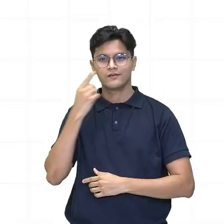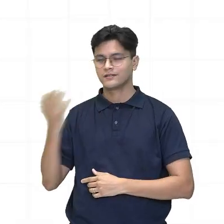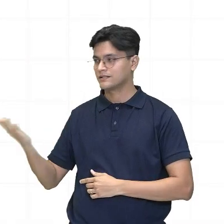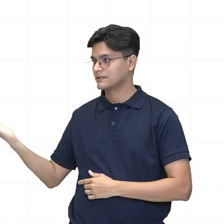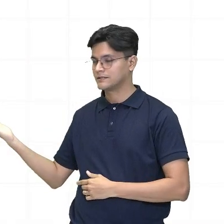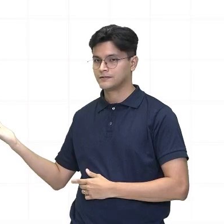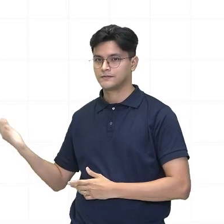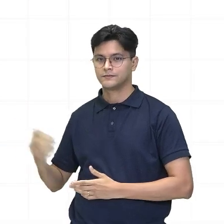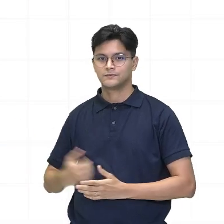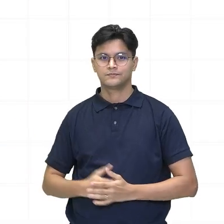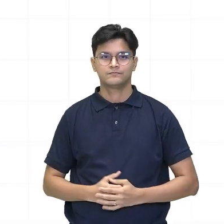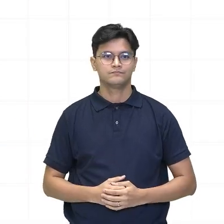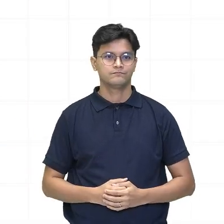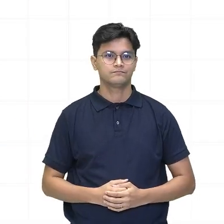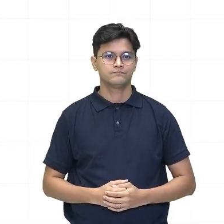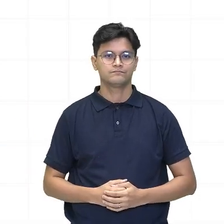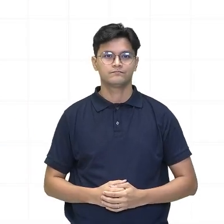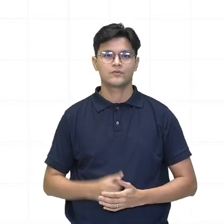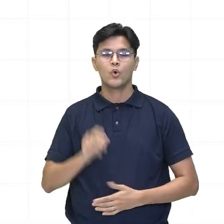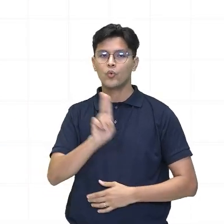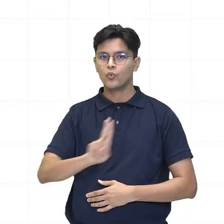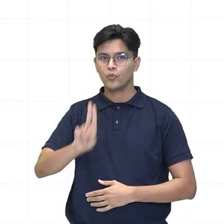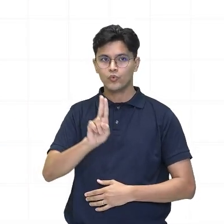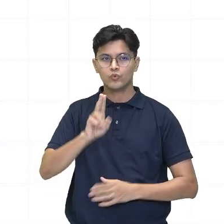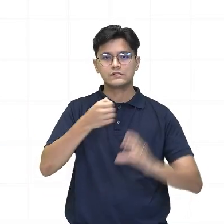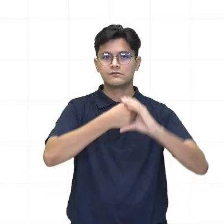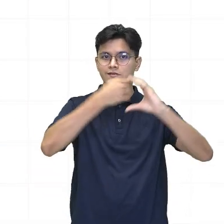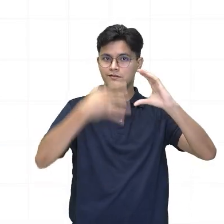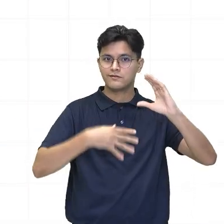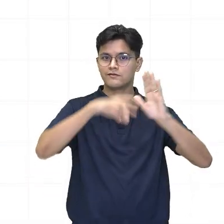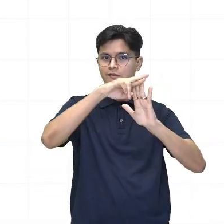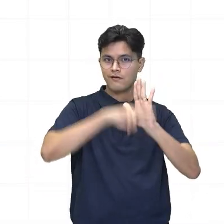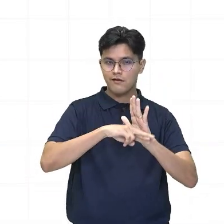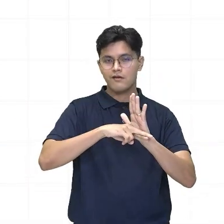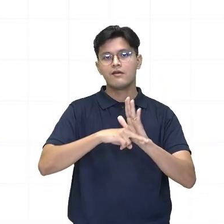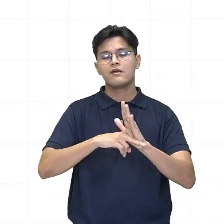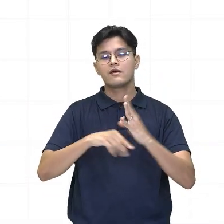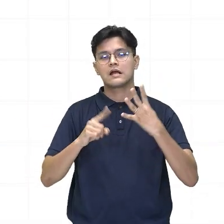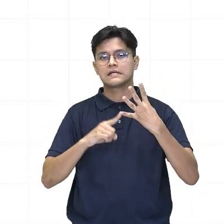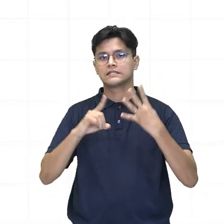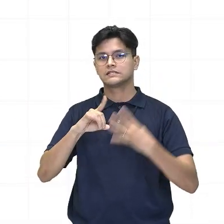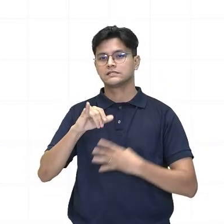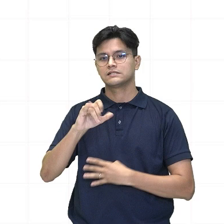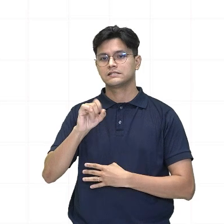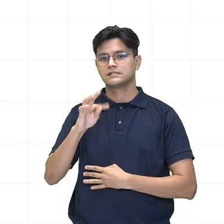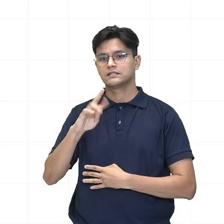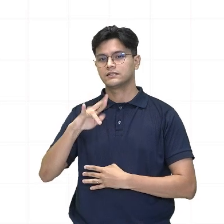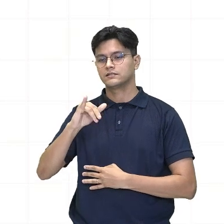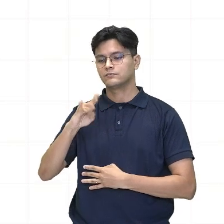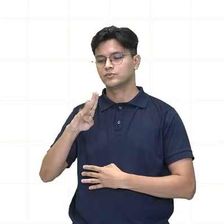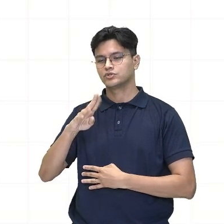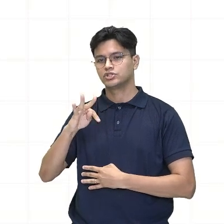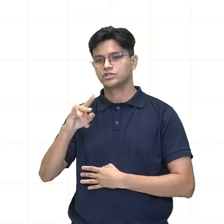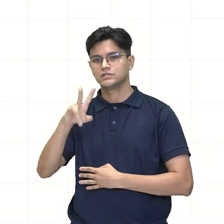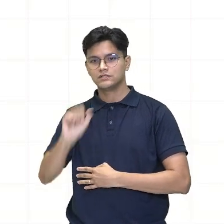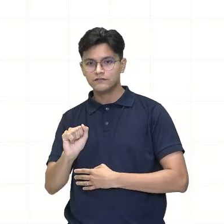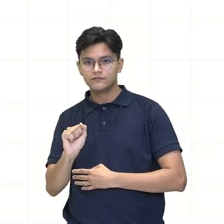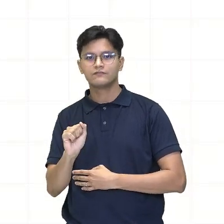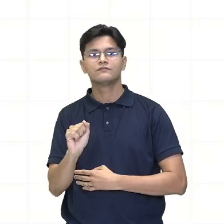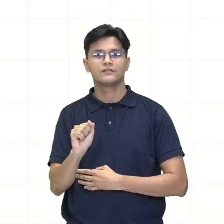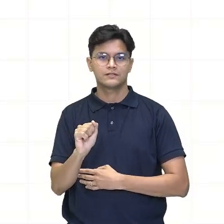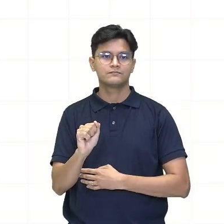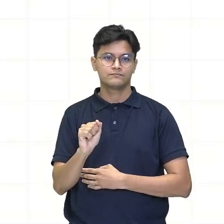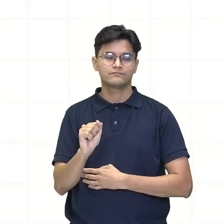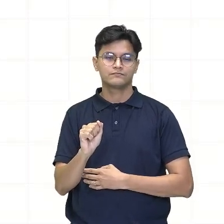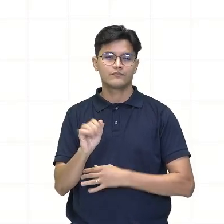Temos aí: aplique a propriedade distributiva e efetue as operações. No item